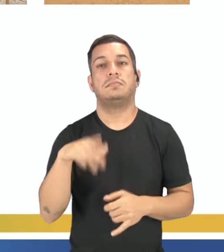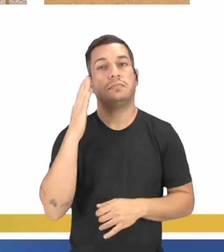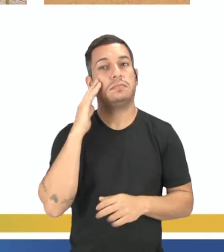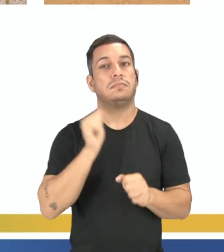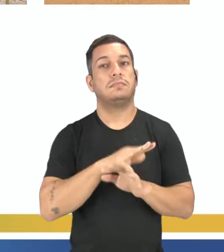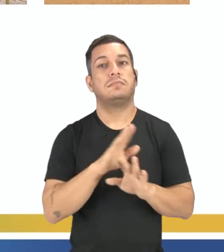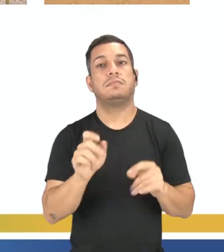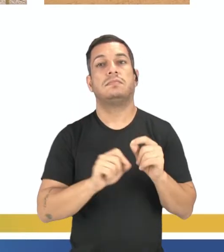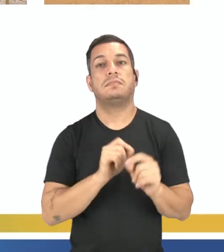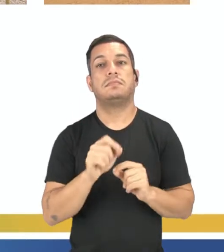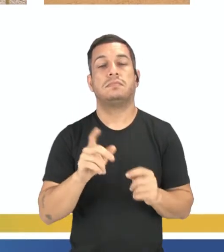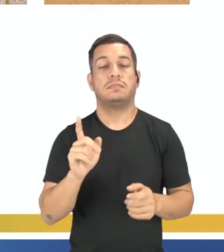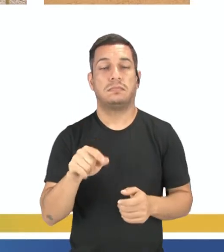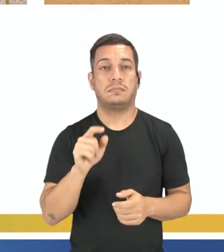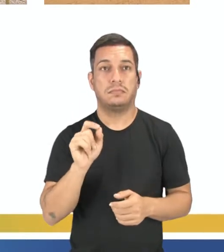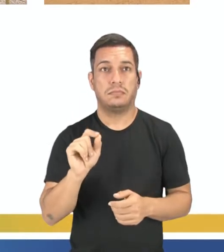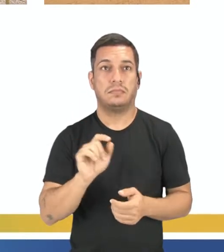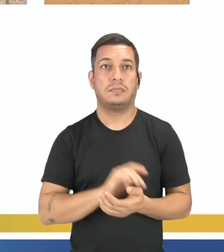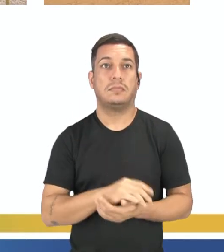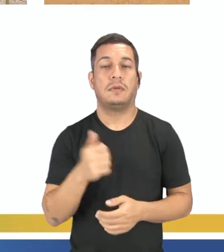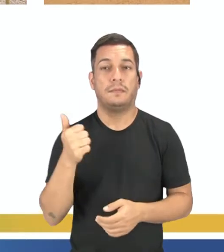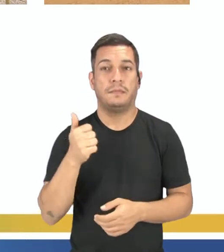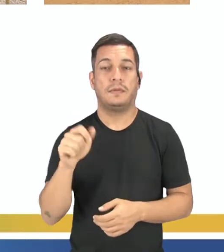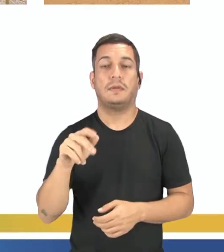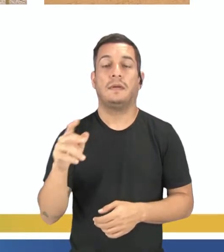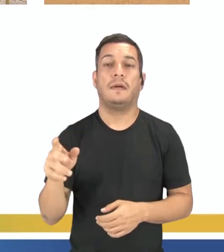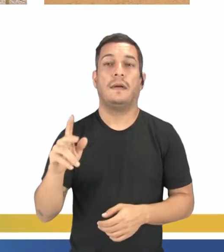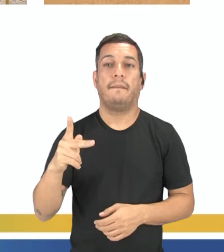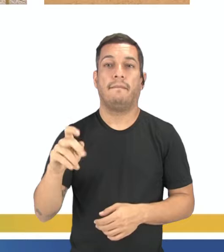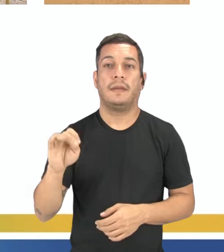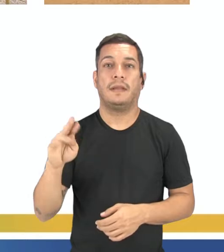para vocês entenderem um pouco disso. A primeira